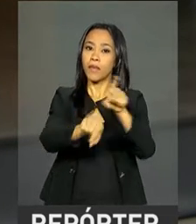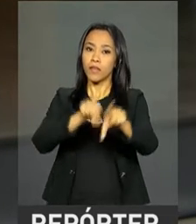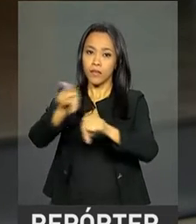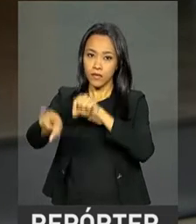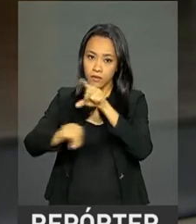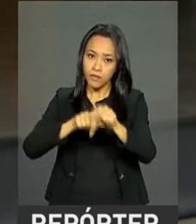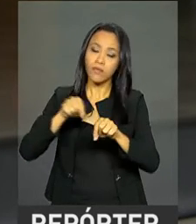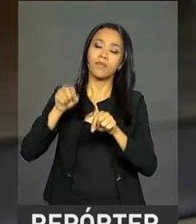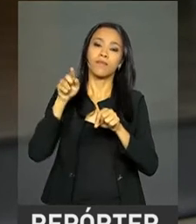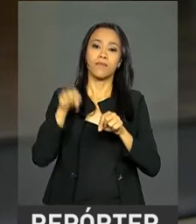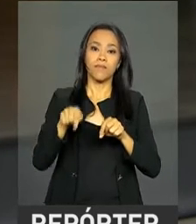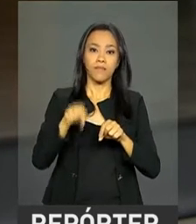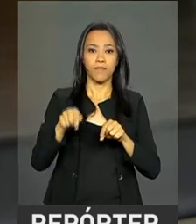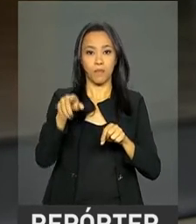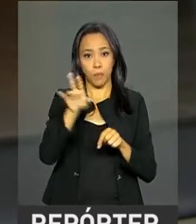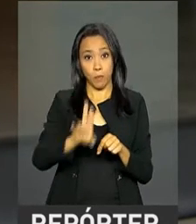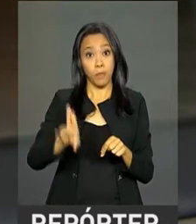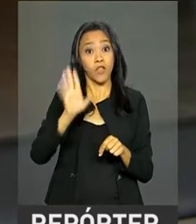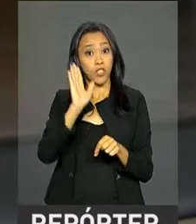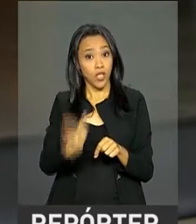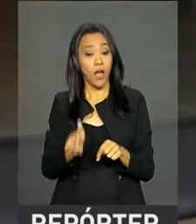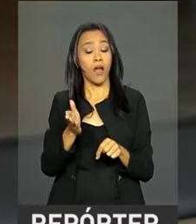Unificada da Educação Superior, já